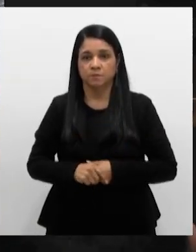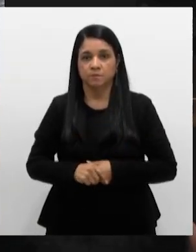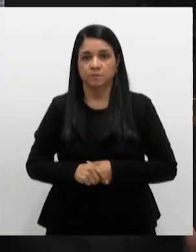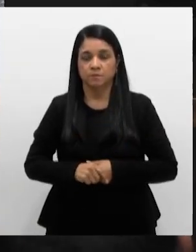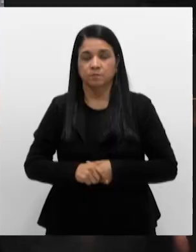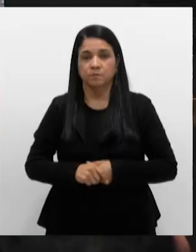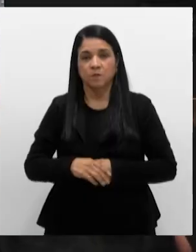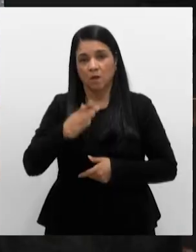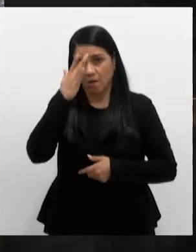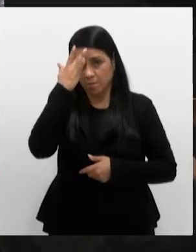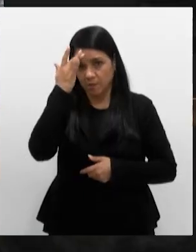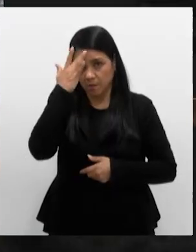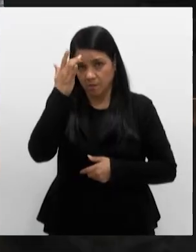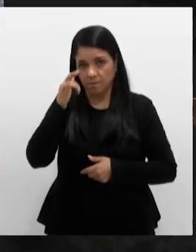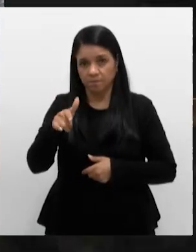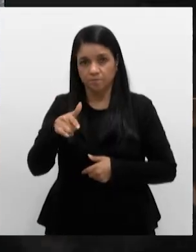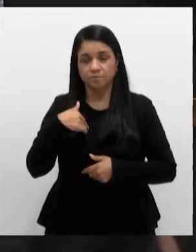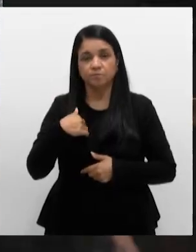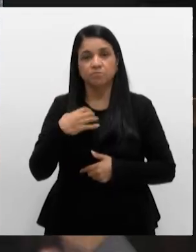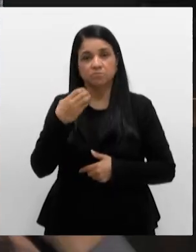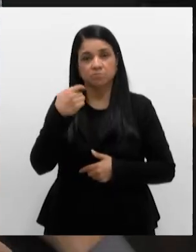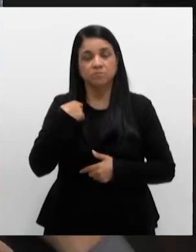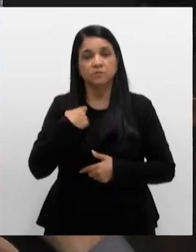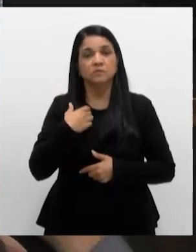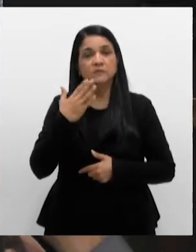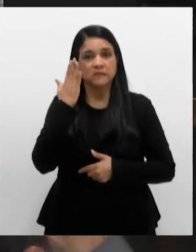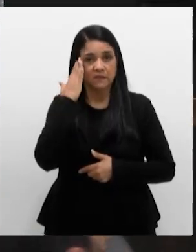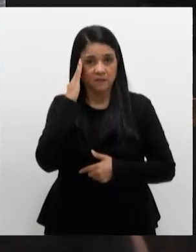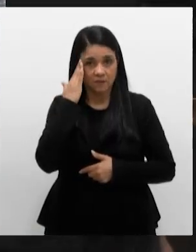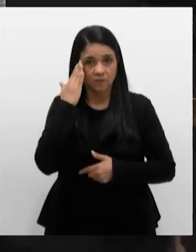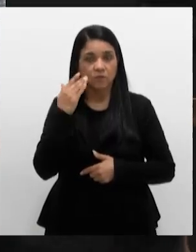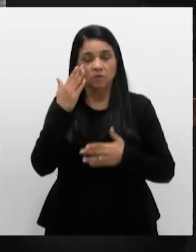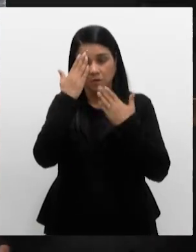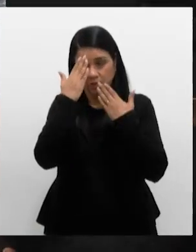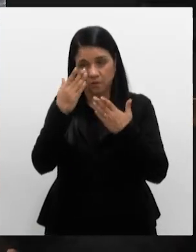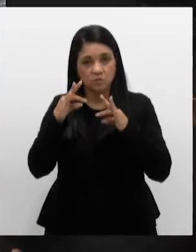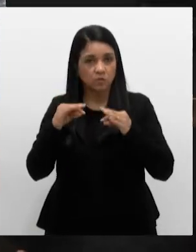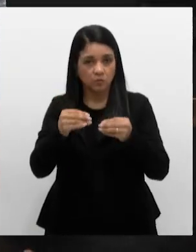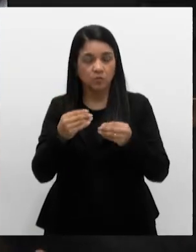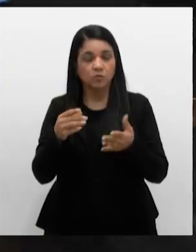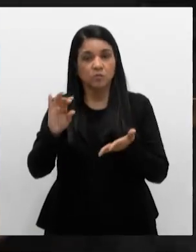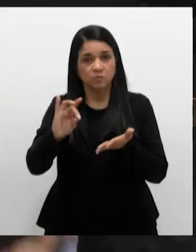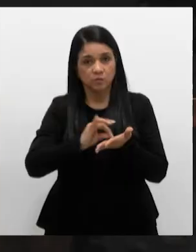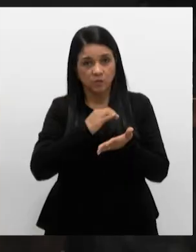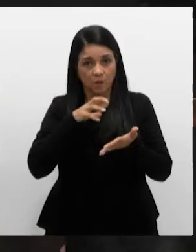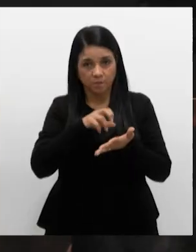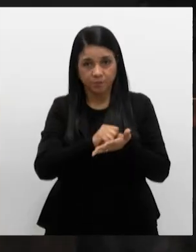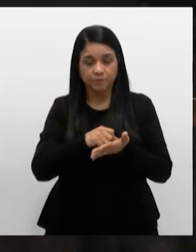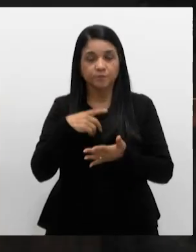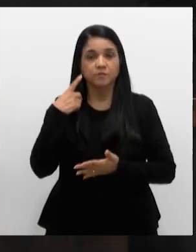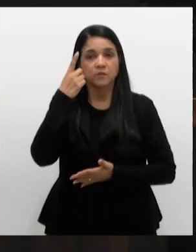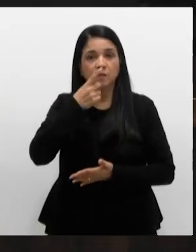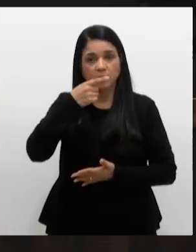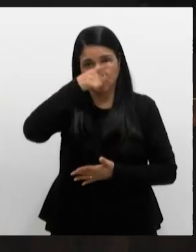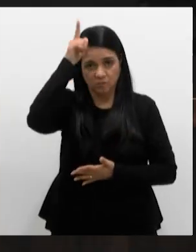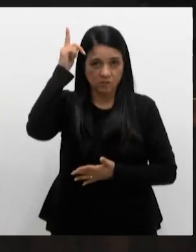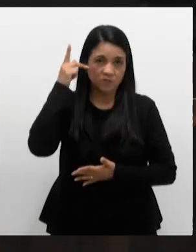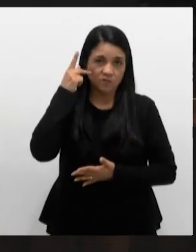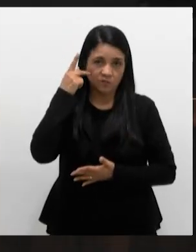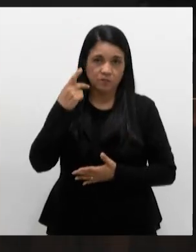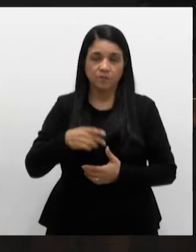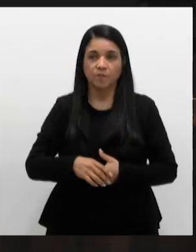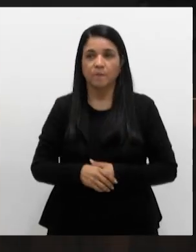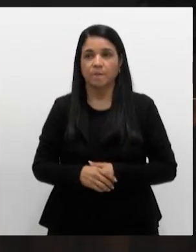sessão de amanhã e que vocês vão ficar cientes. Agradeço a todos. Primeiro orador inscrito, deputado Luiz Paulo. Eu acho que eu não